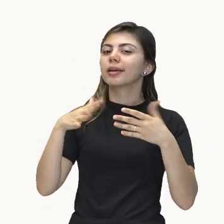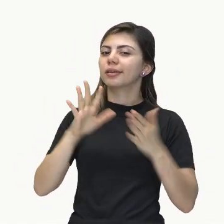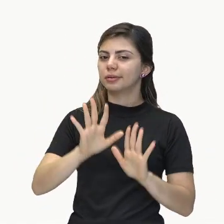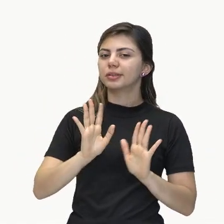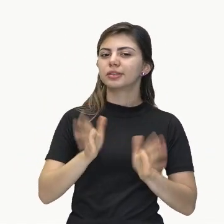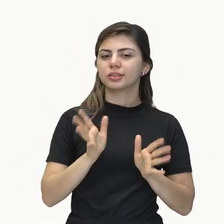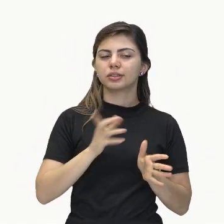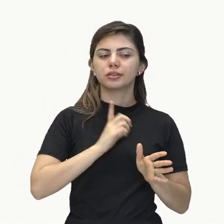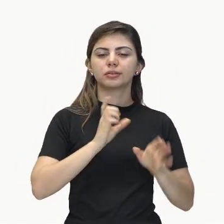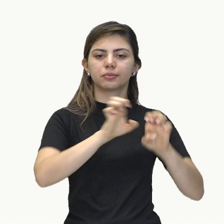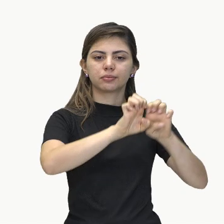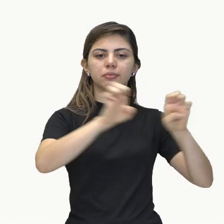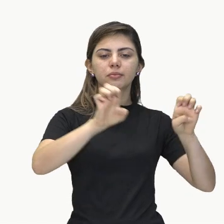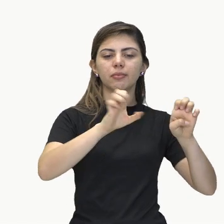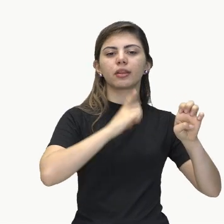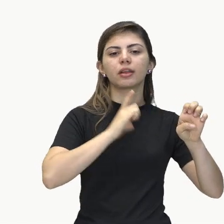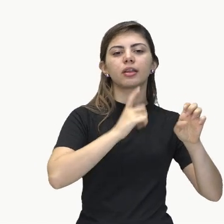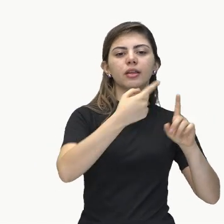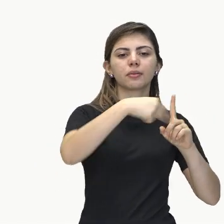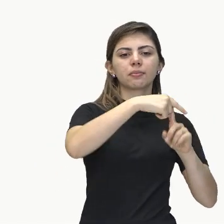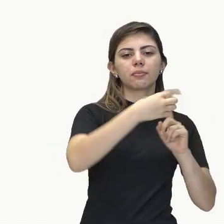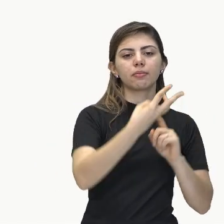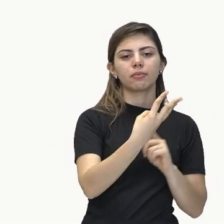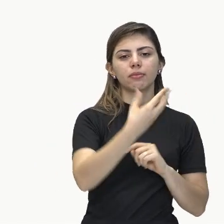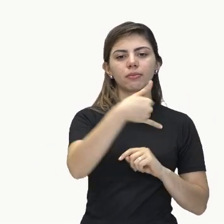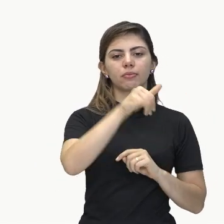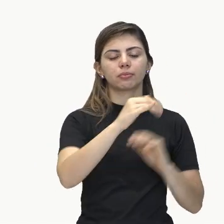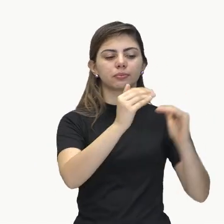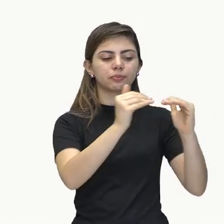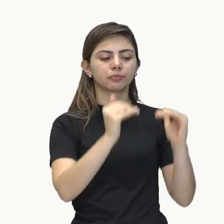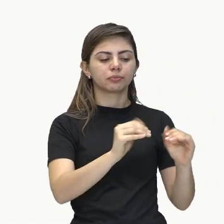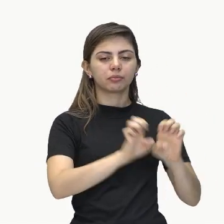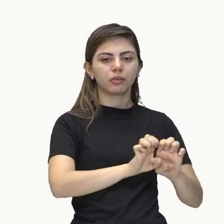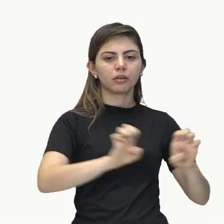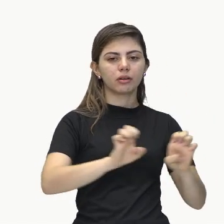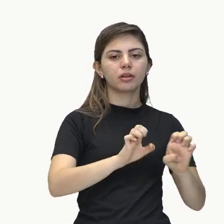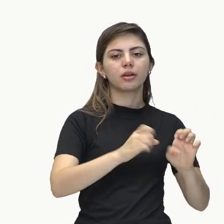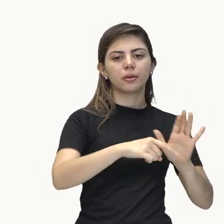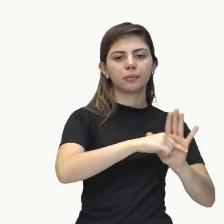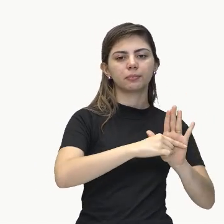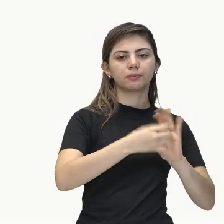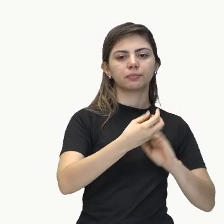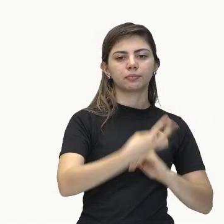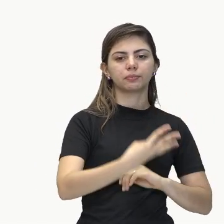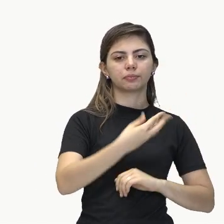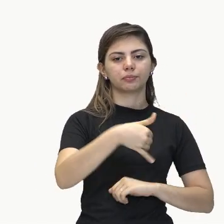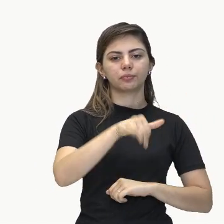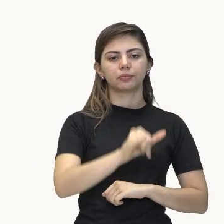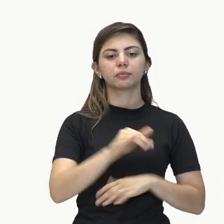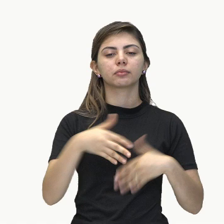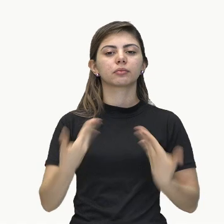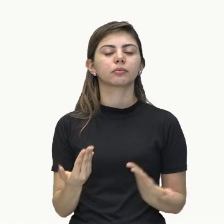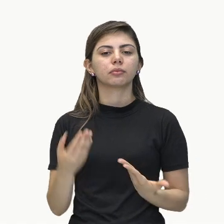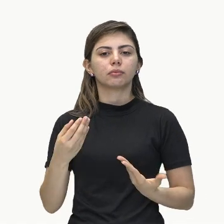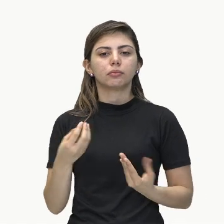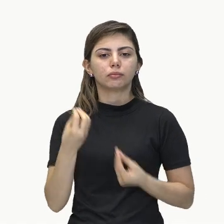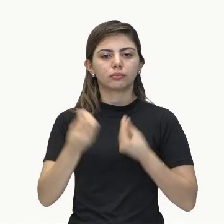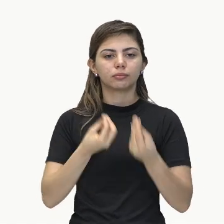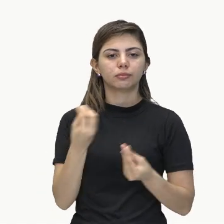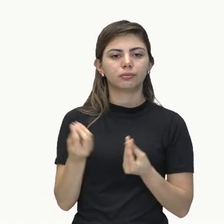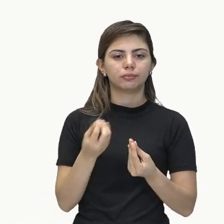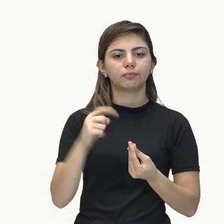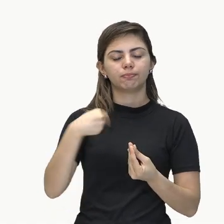Mais 3y na primeira e menos 3y na segunda. Então, a gente vai adicionar as